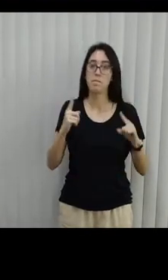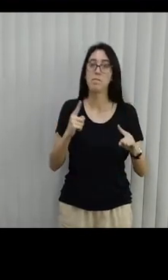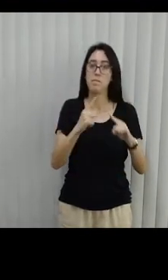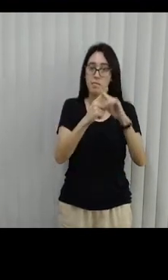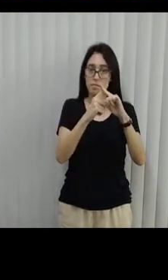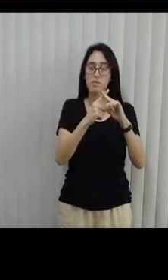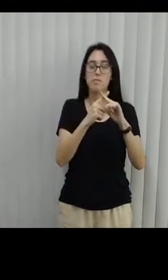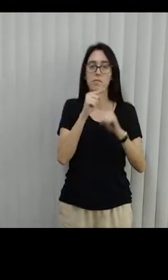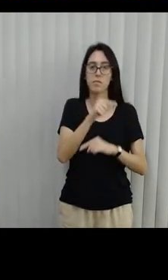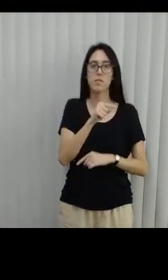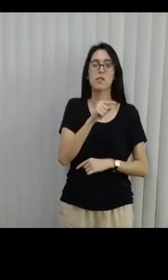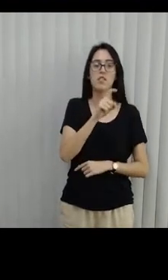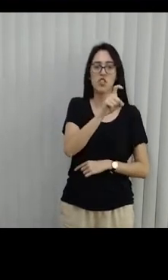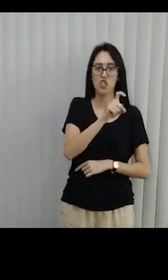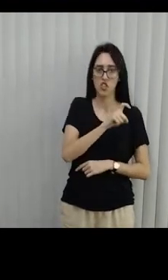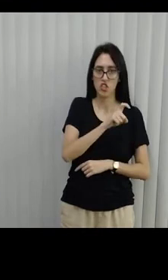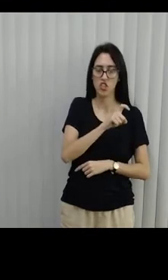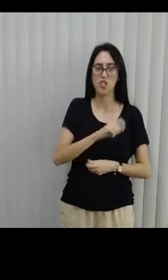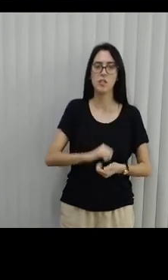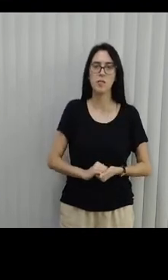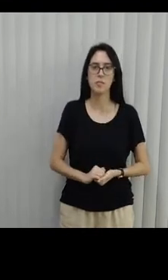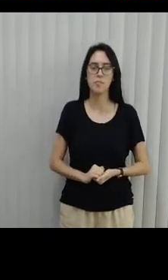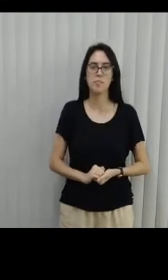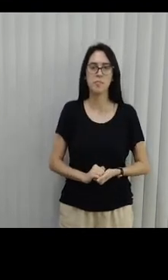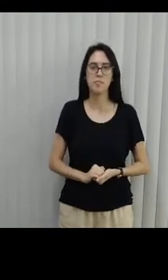x, então, a posição x,